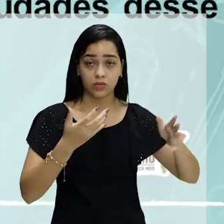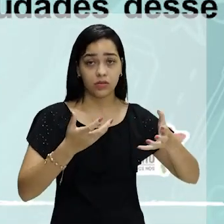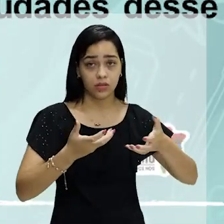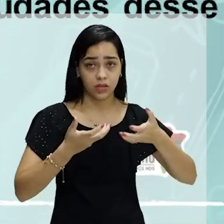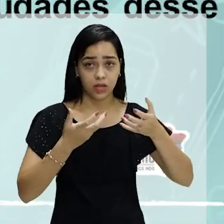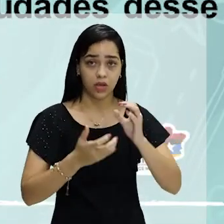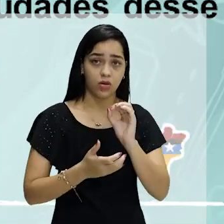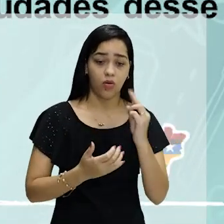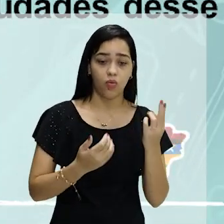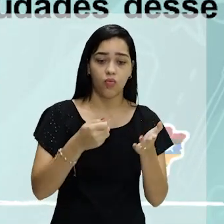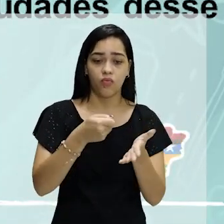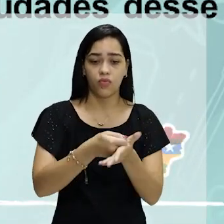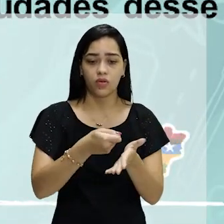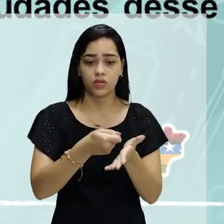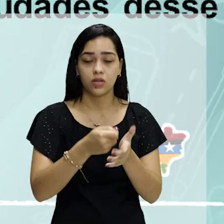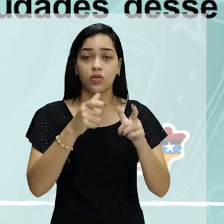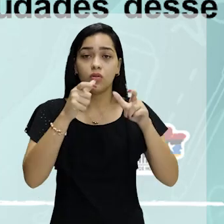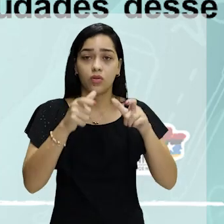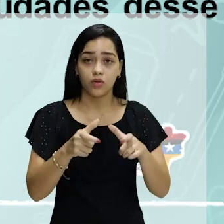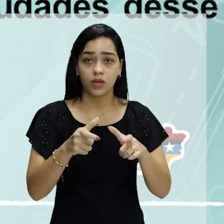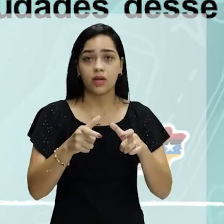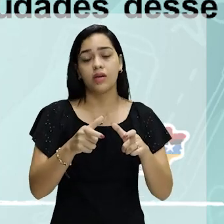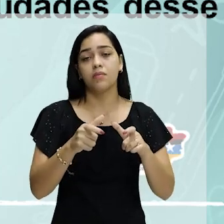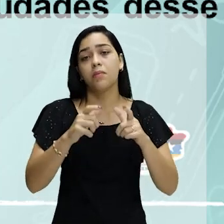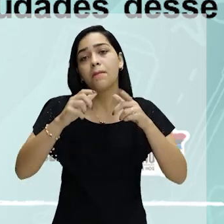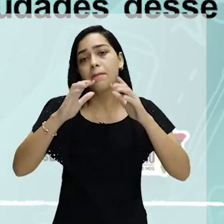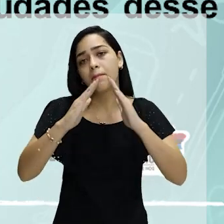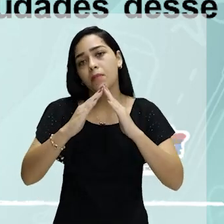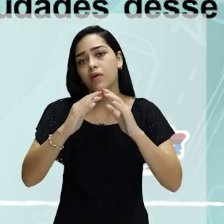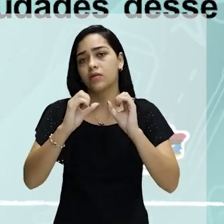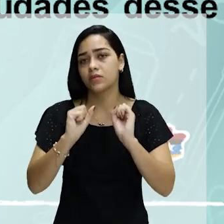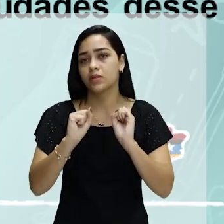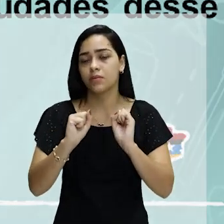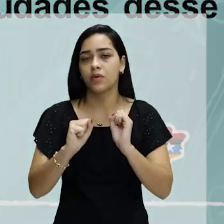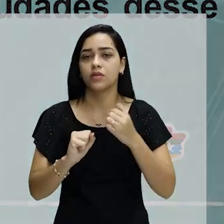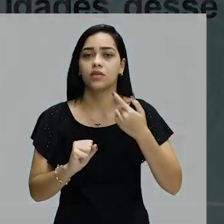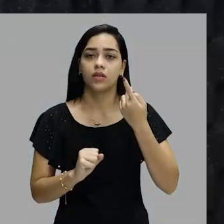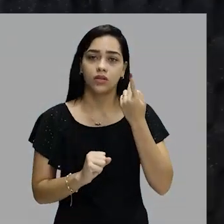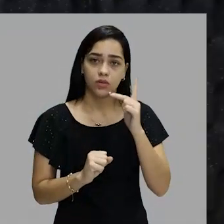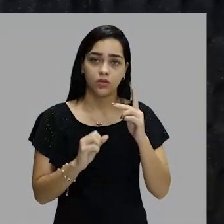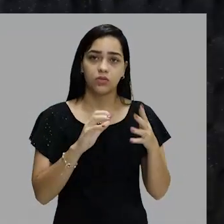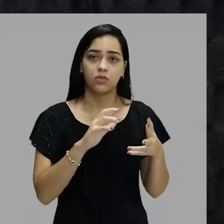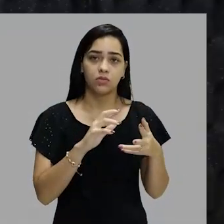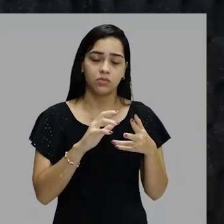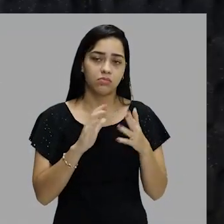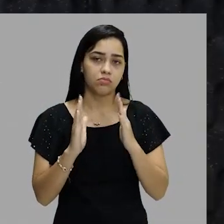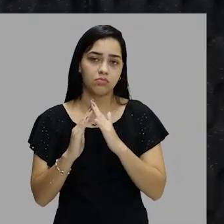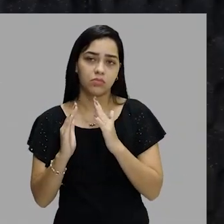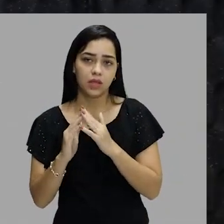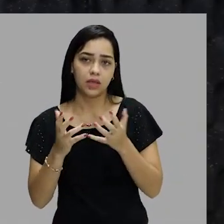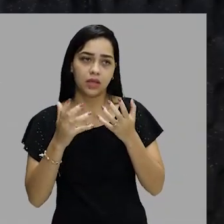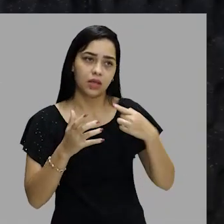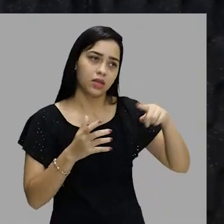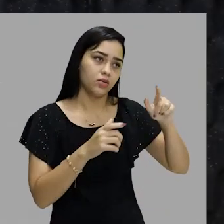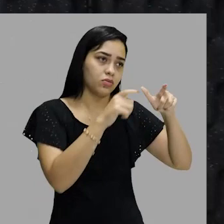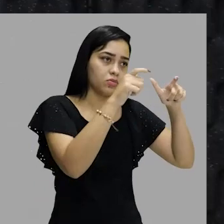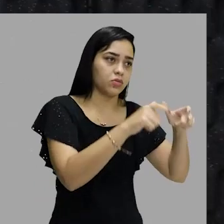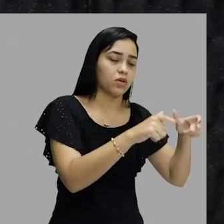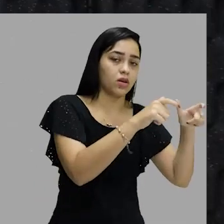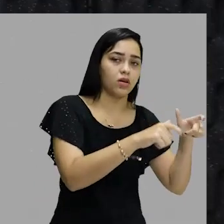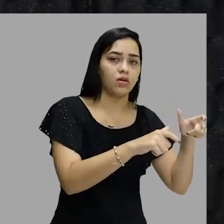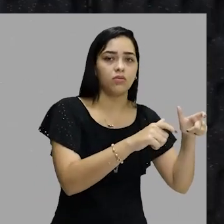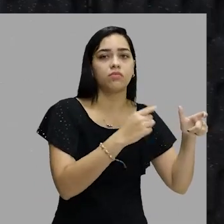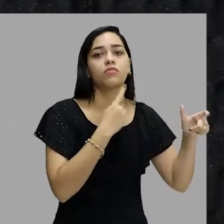ou forçado do lugar onde reside. Então, você pode sair da sua terra natal e ir para outro lugar, decidir morar em outro lugar